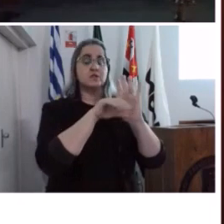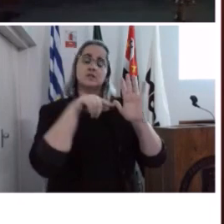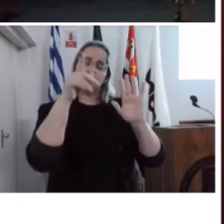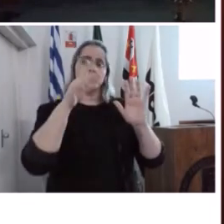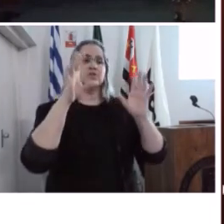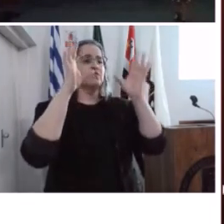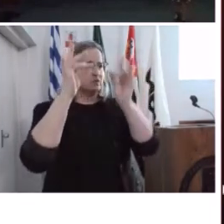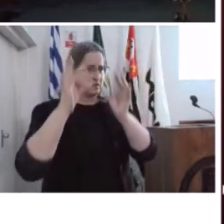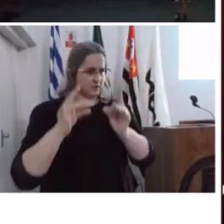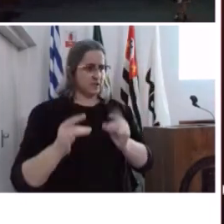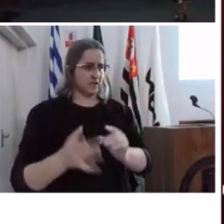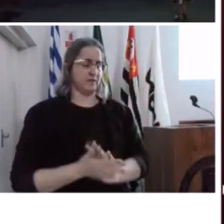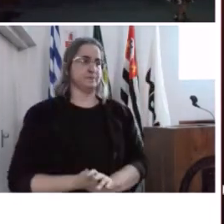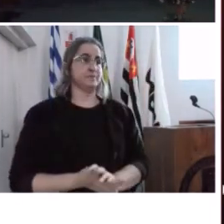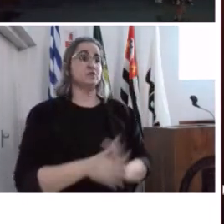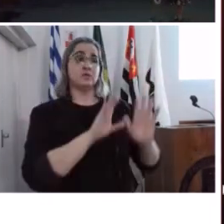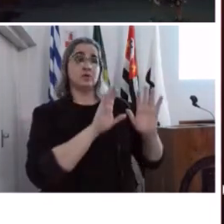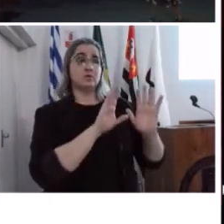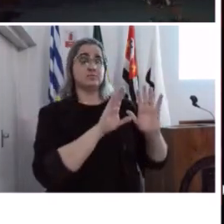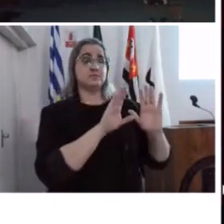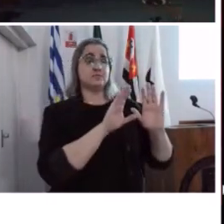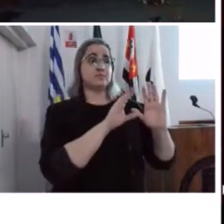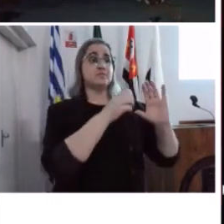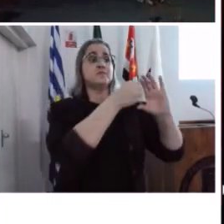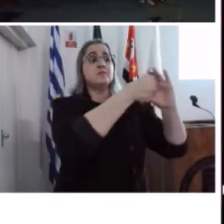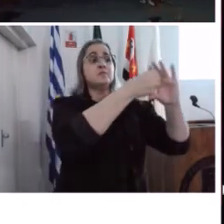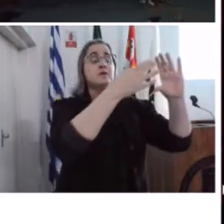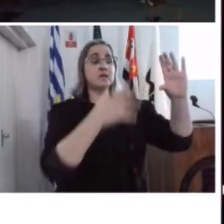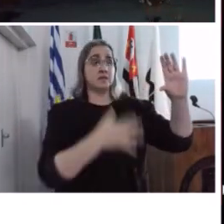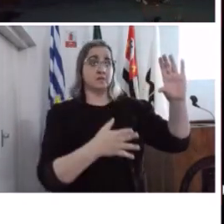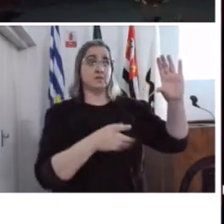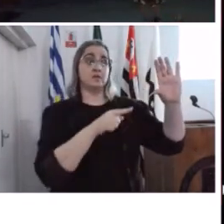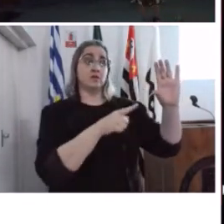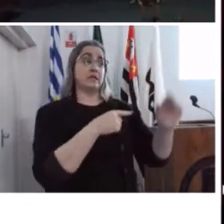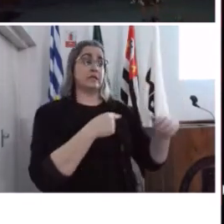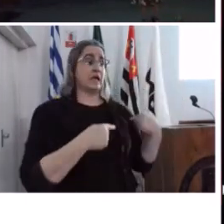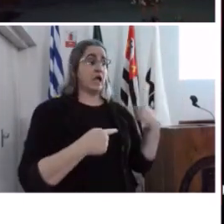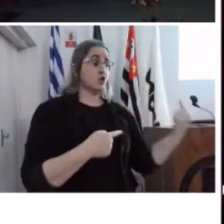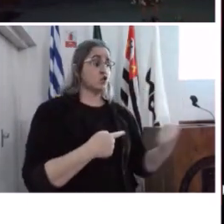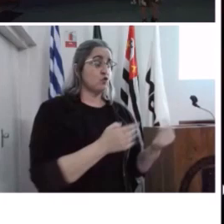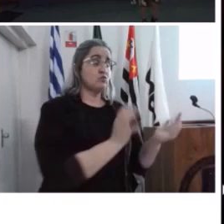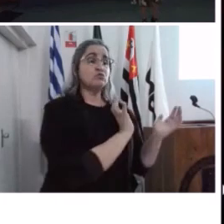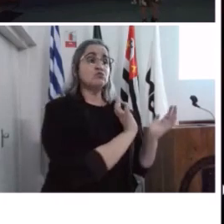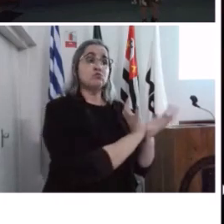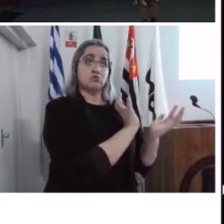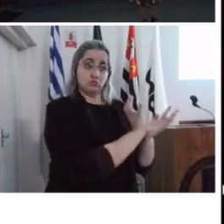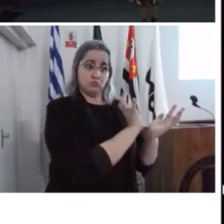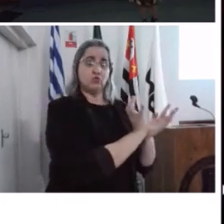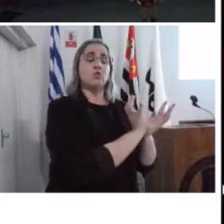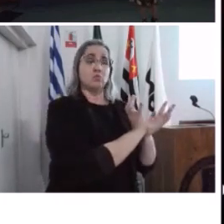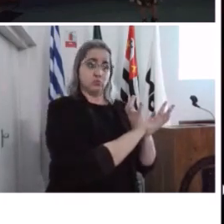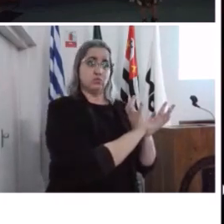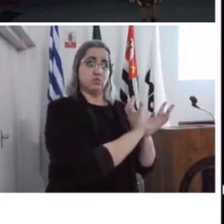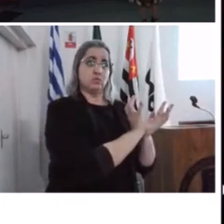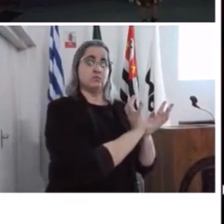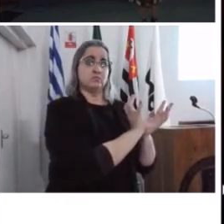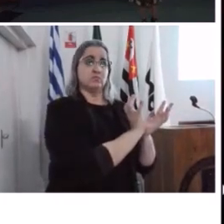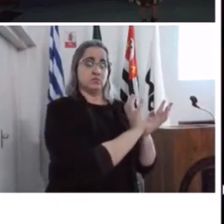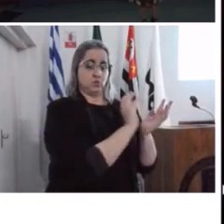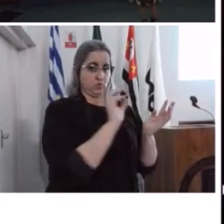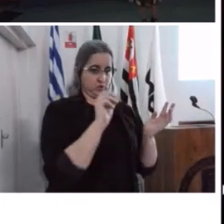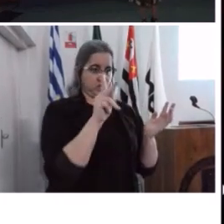significa. Essa definição é uma definição da nossa equipe, do nosso grupo, da proposta da medicina